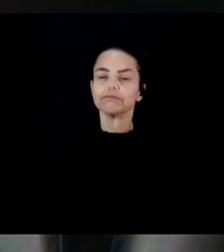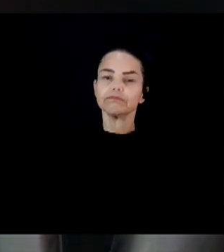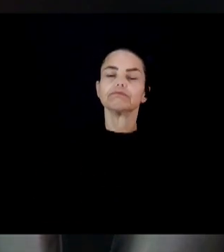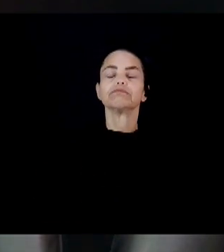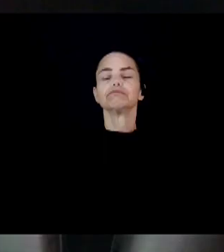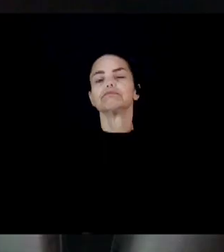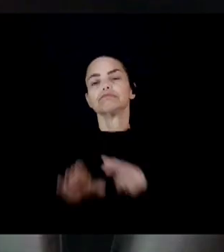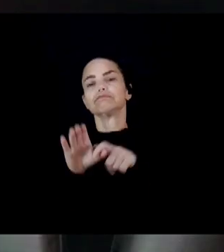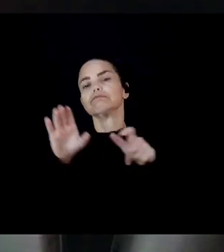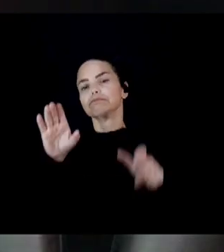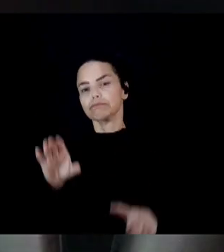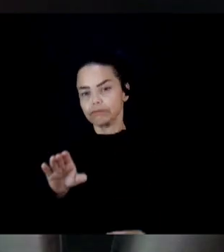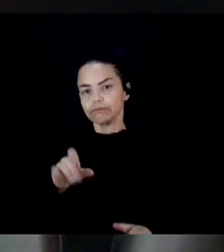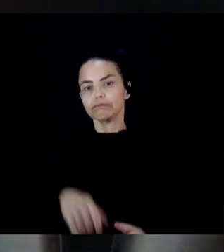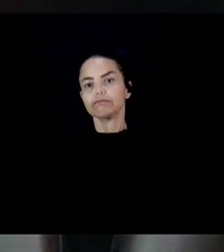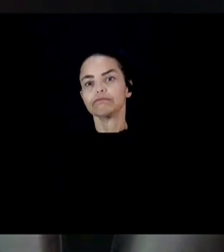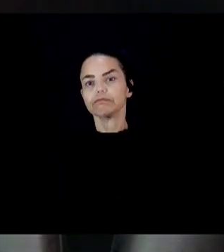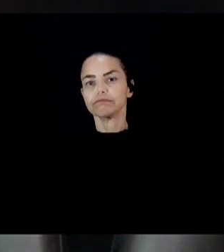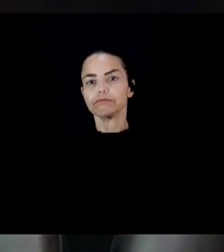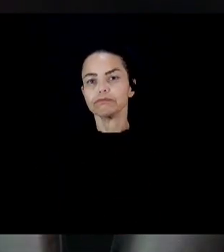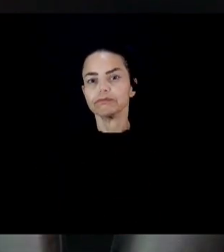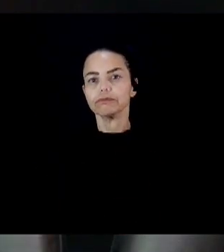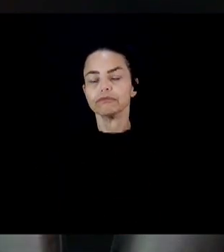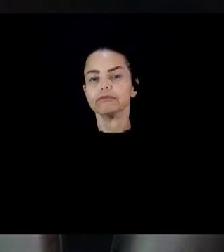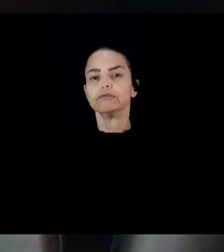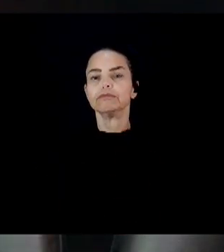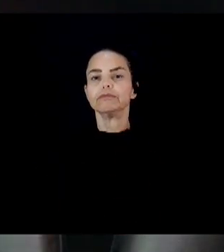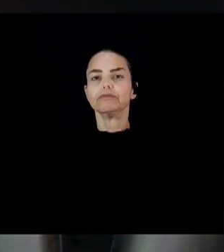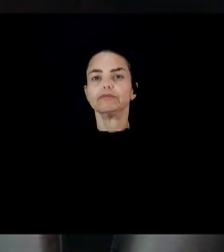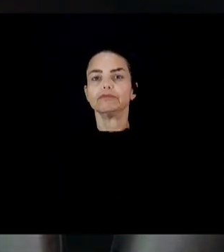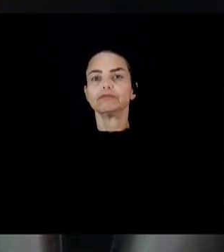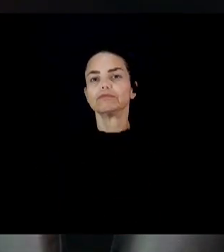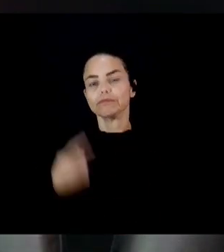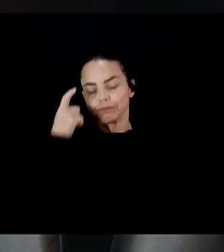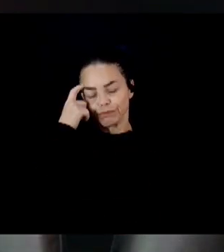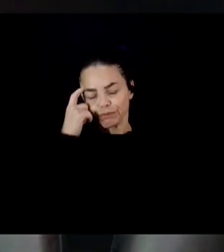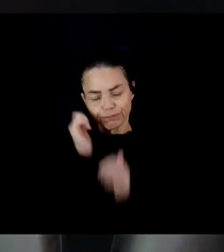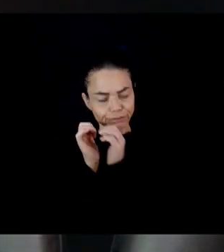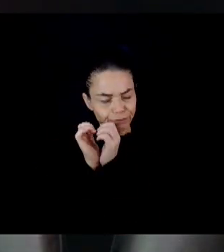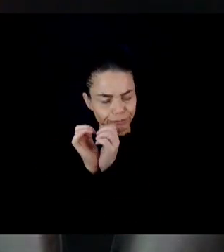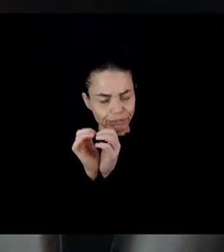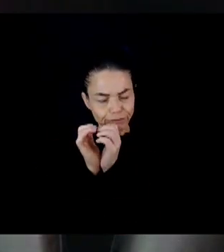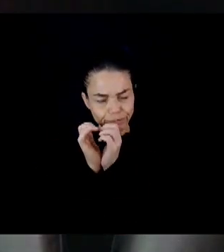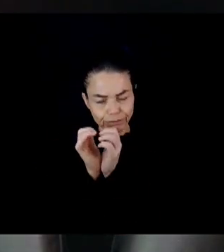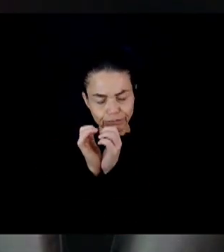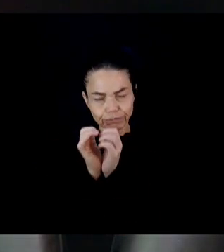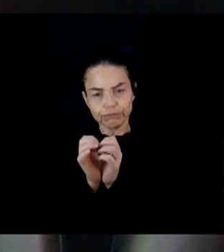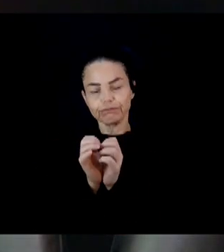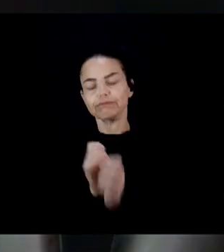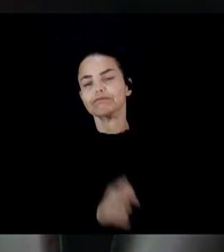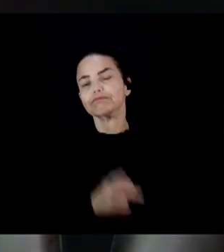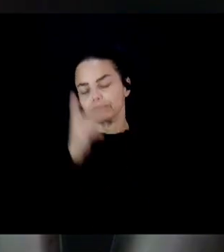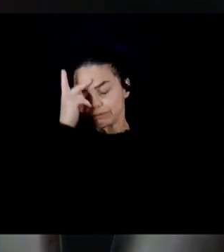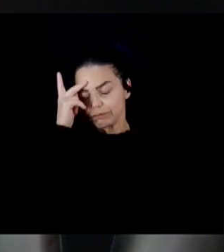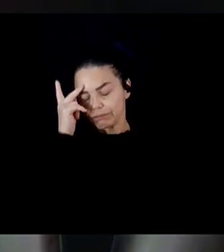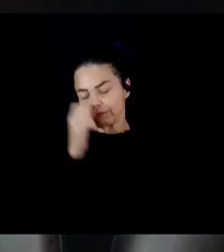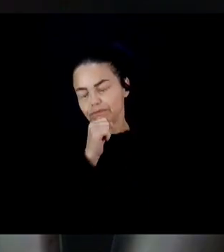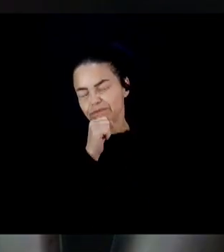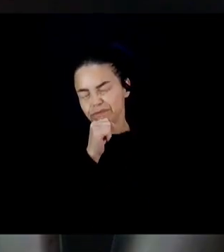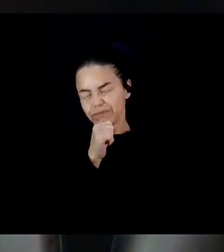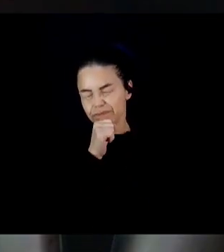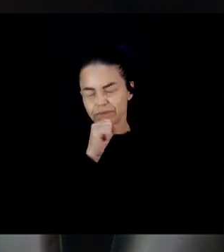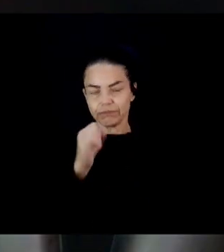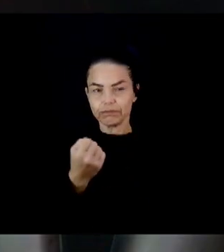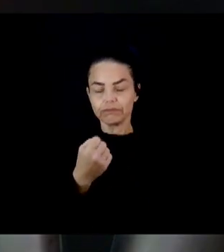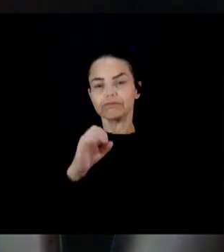autonomia. A gente pode pensar um pouquinho que existem pessoas bem mais velhas, né, com 80